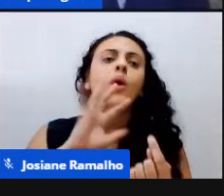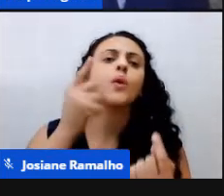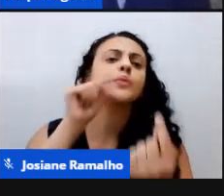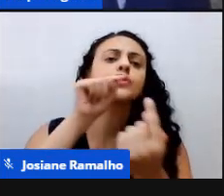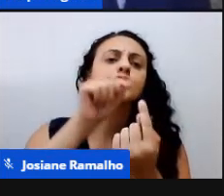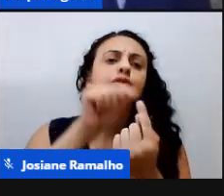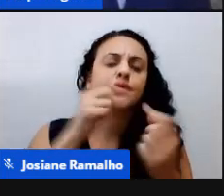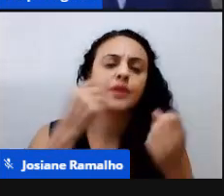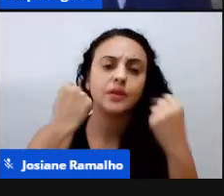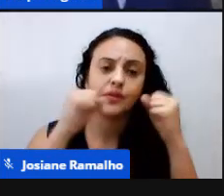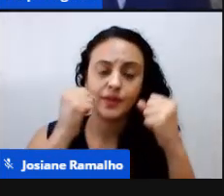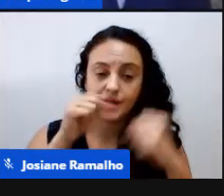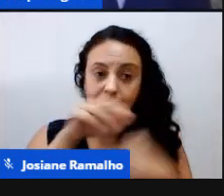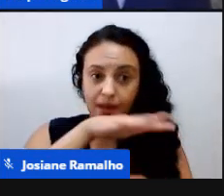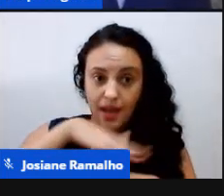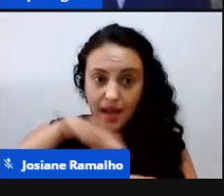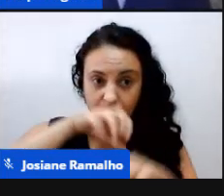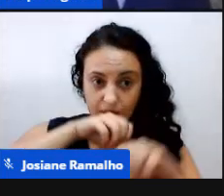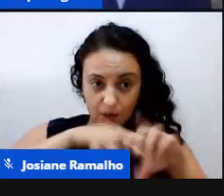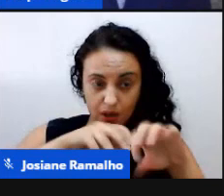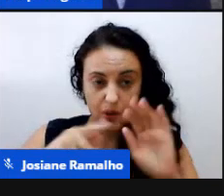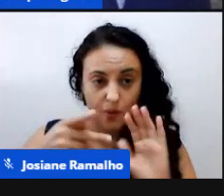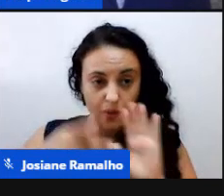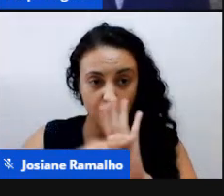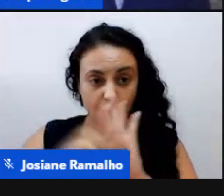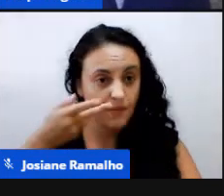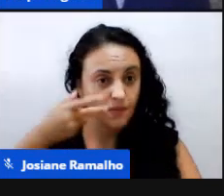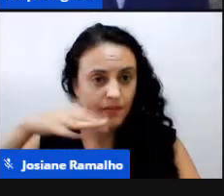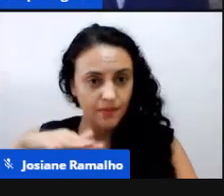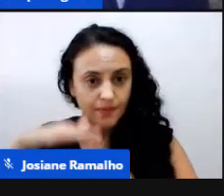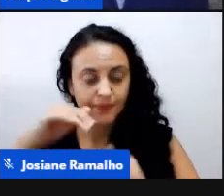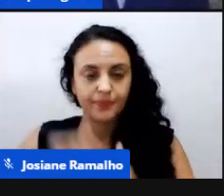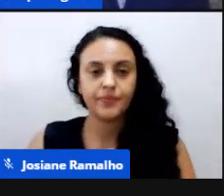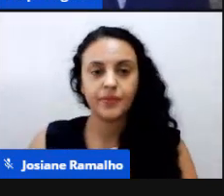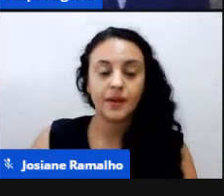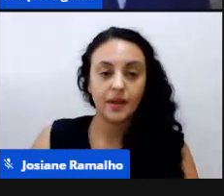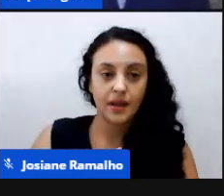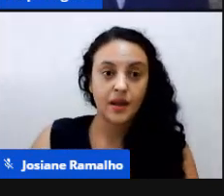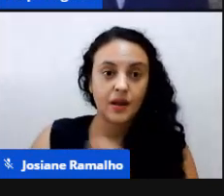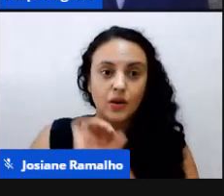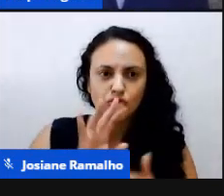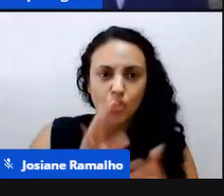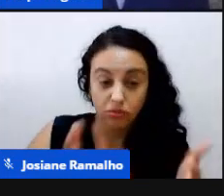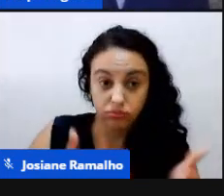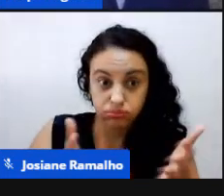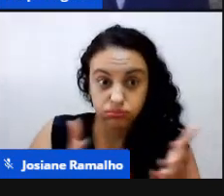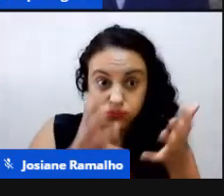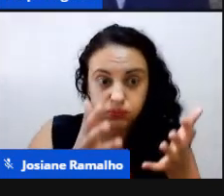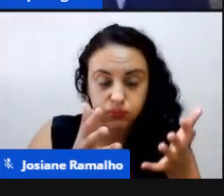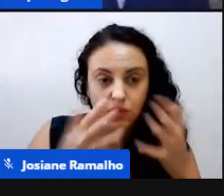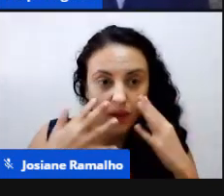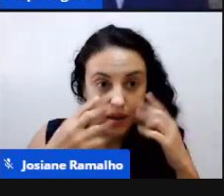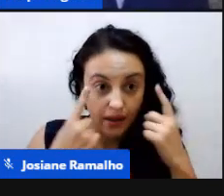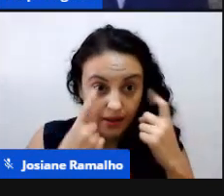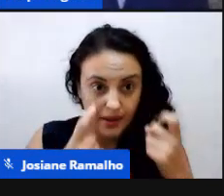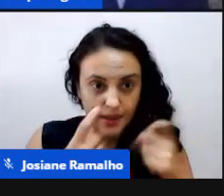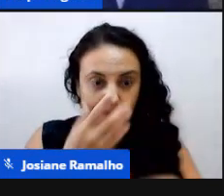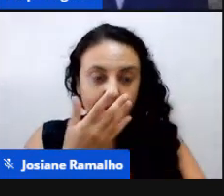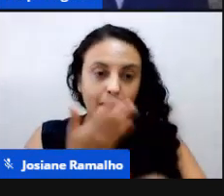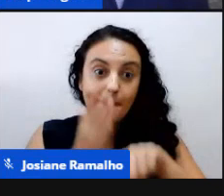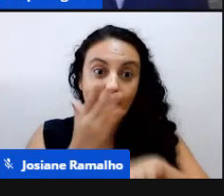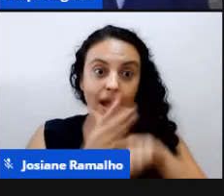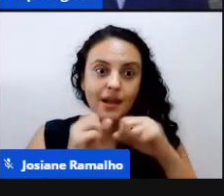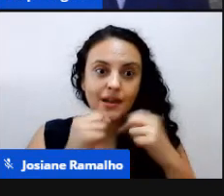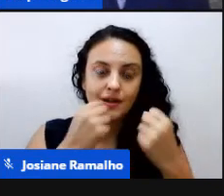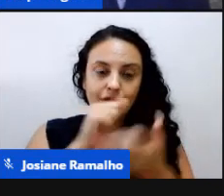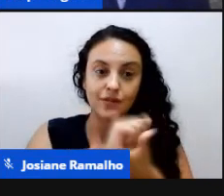educação infantil. O que é? Ele não é somente despertar o interesse pela prática de atividades físicas, mas também